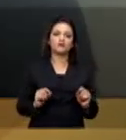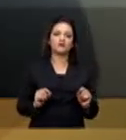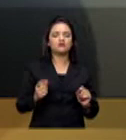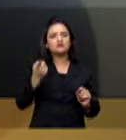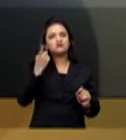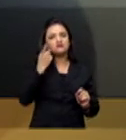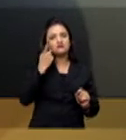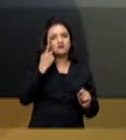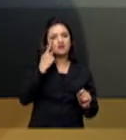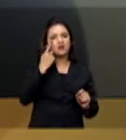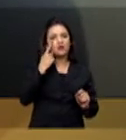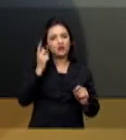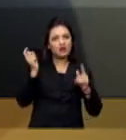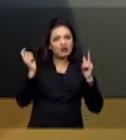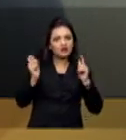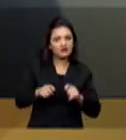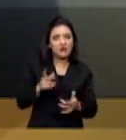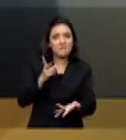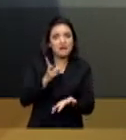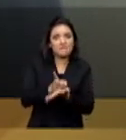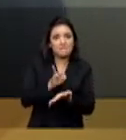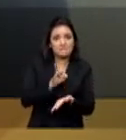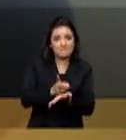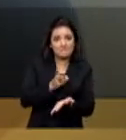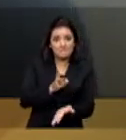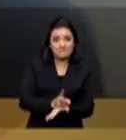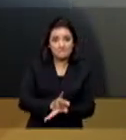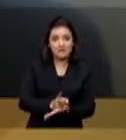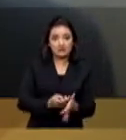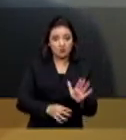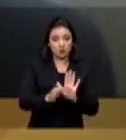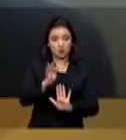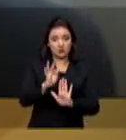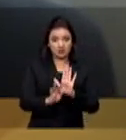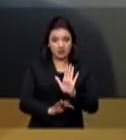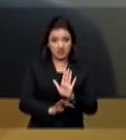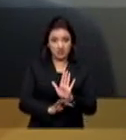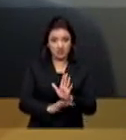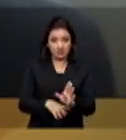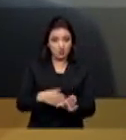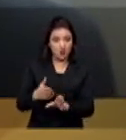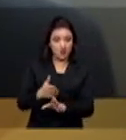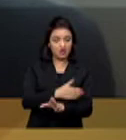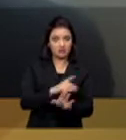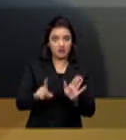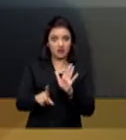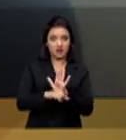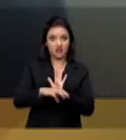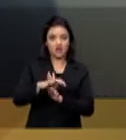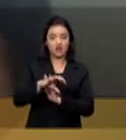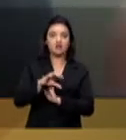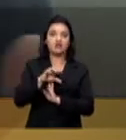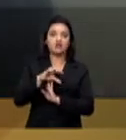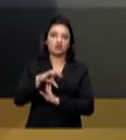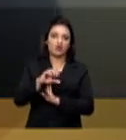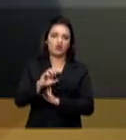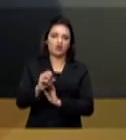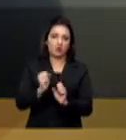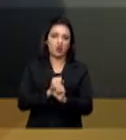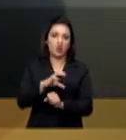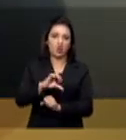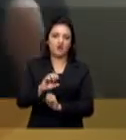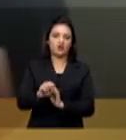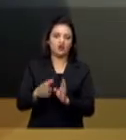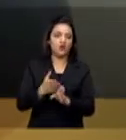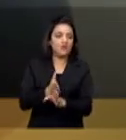para que prevaleça a redação legal anterior à Lei 9.677, de 98, que foi justamente a